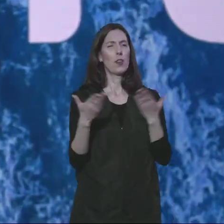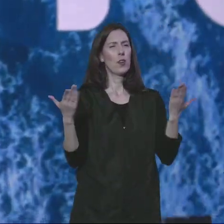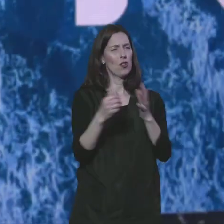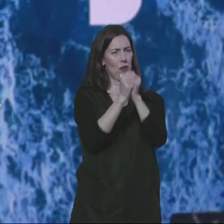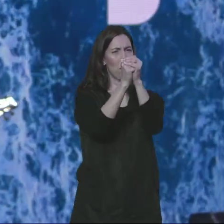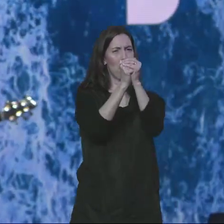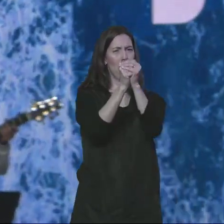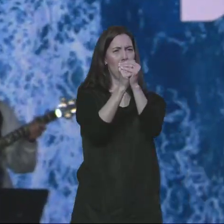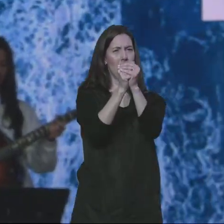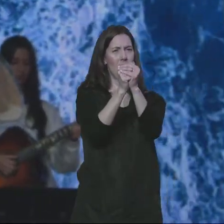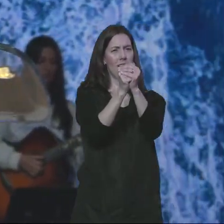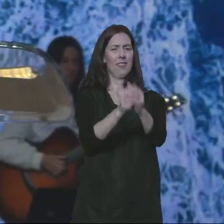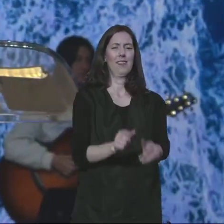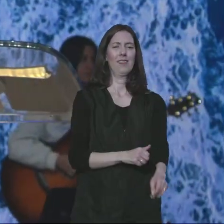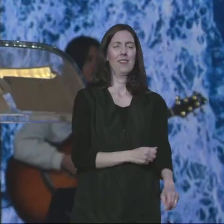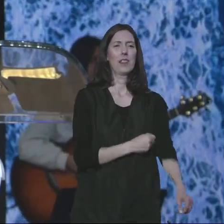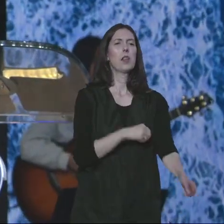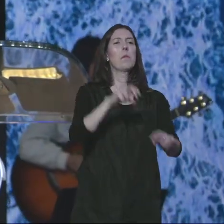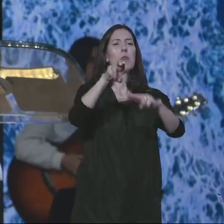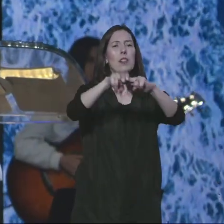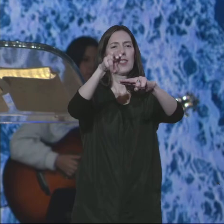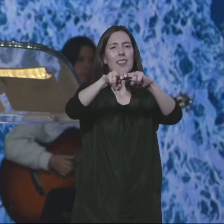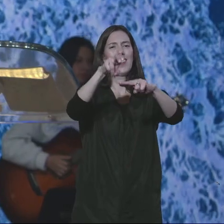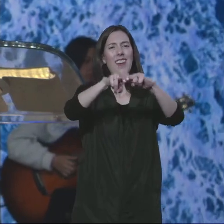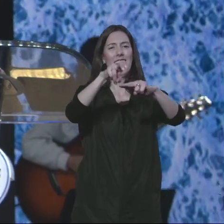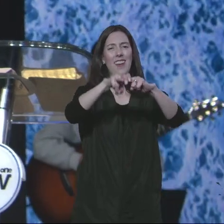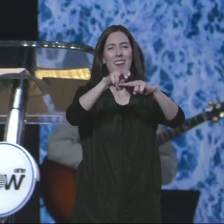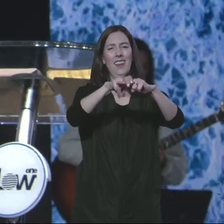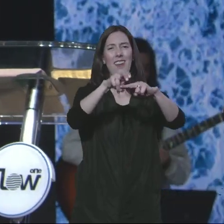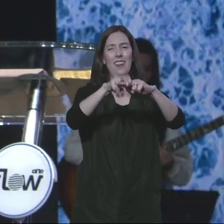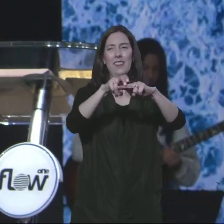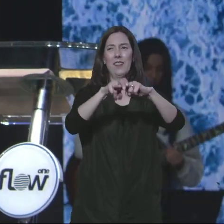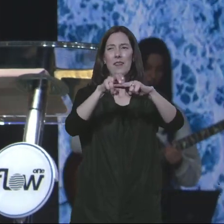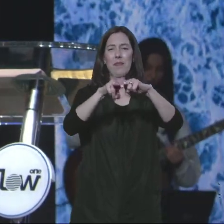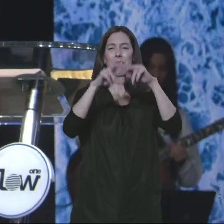Amém. Pode sentar no seu lugar.